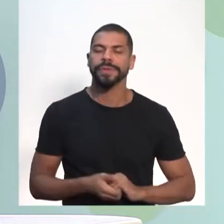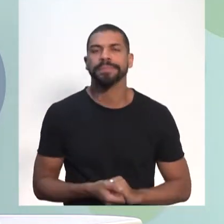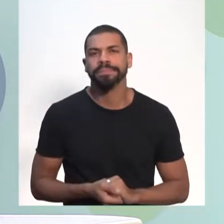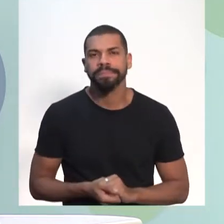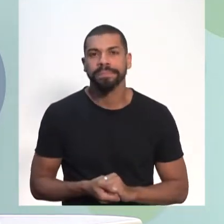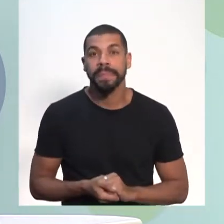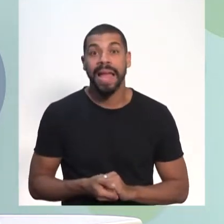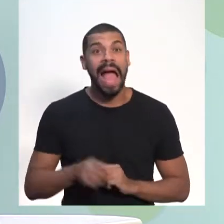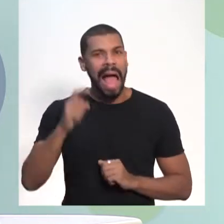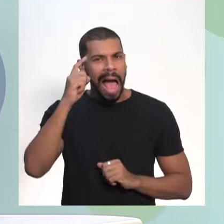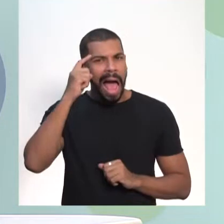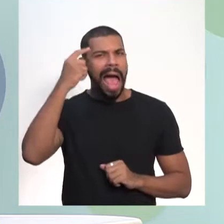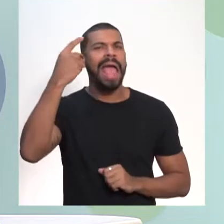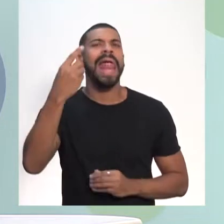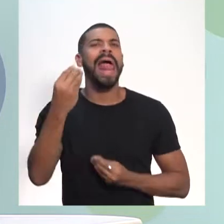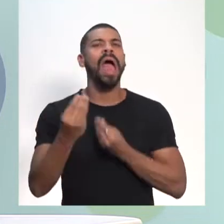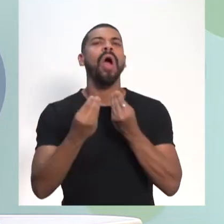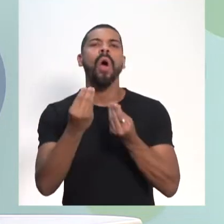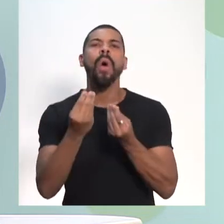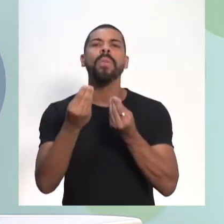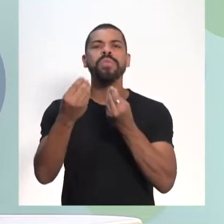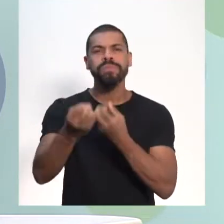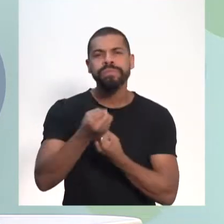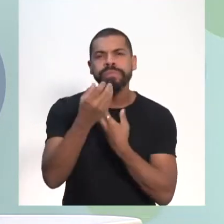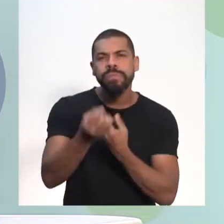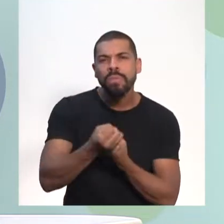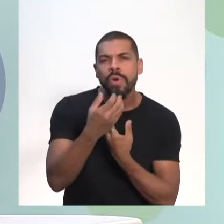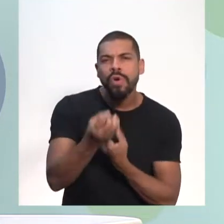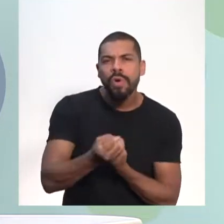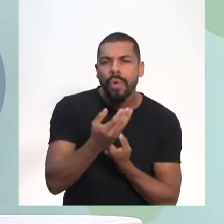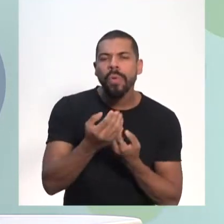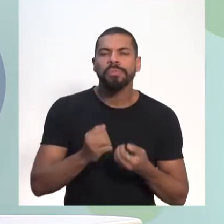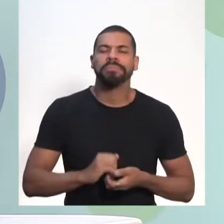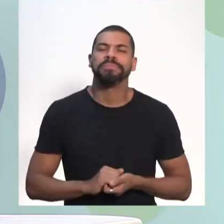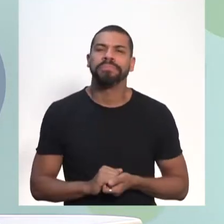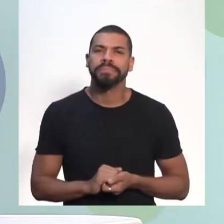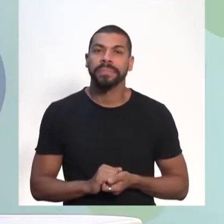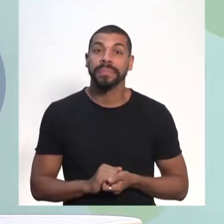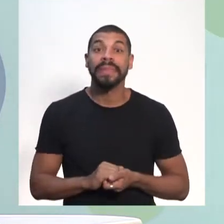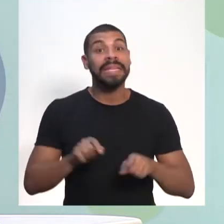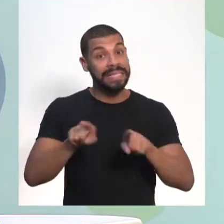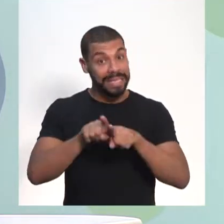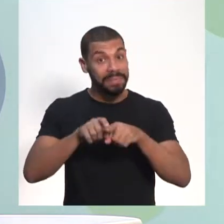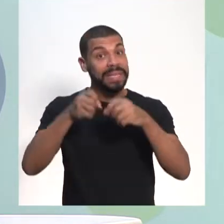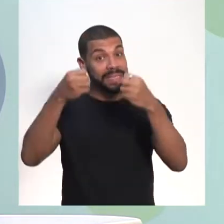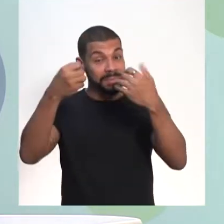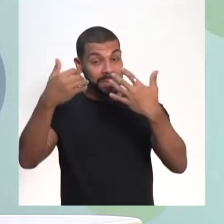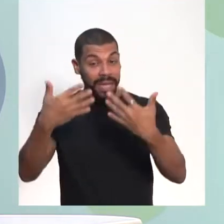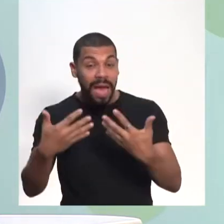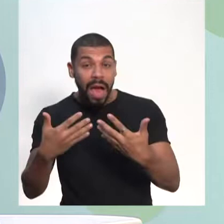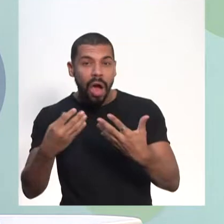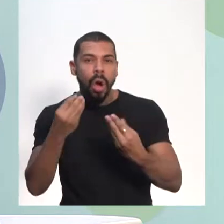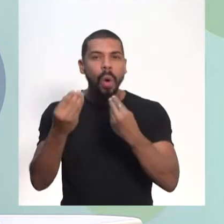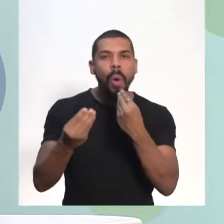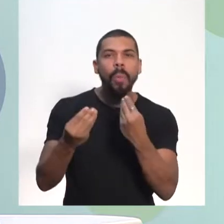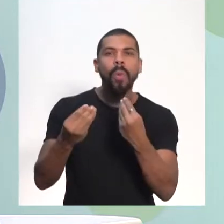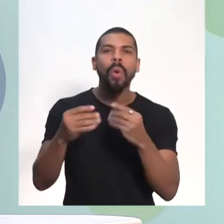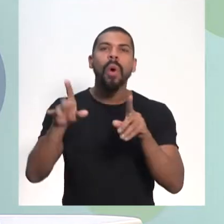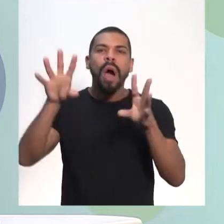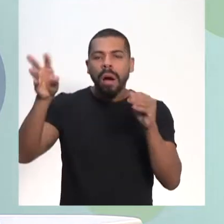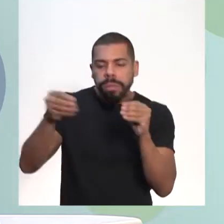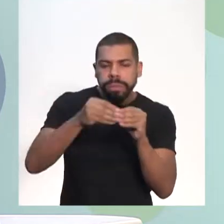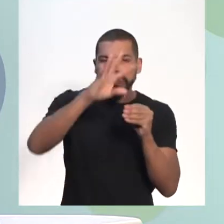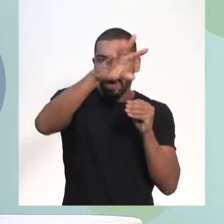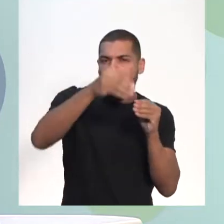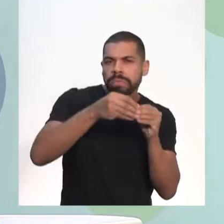ideia é estar comentando um pouco com vocês sobre a organização das ATPCs e falando um pouco das referências que vocês podem